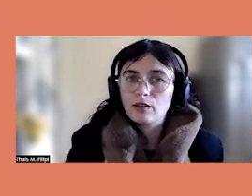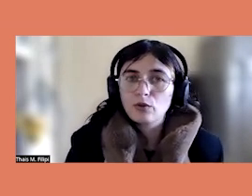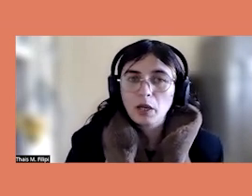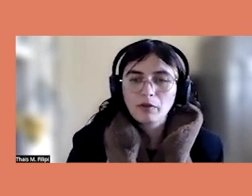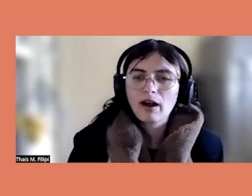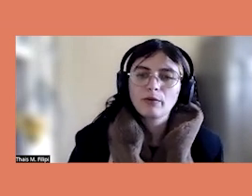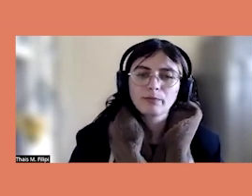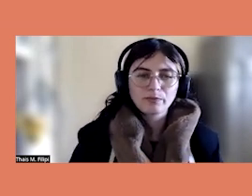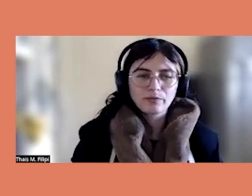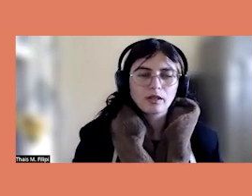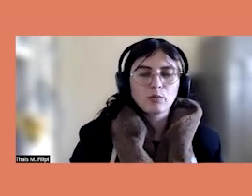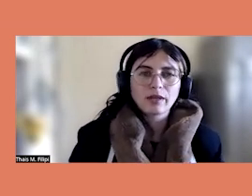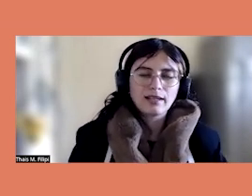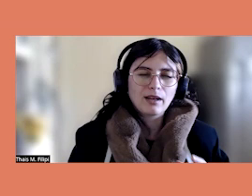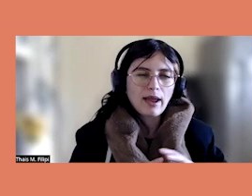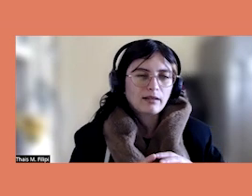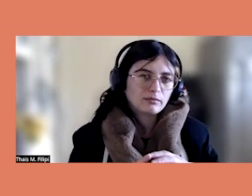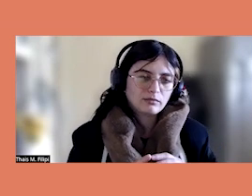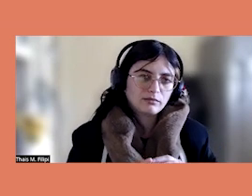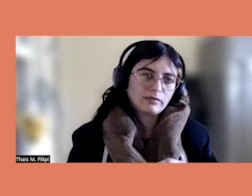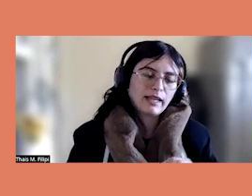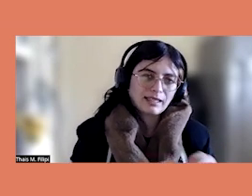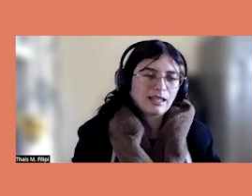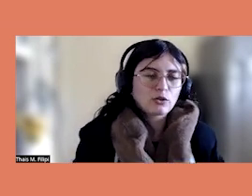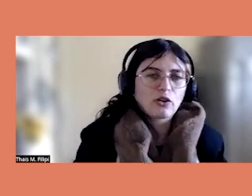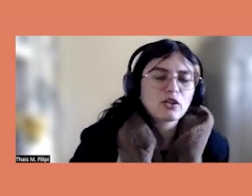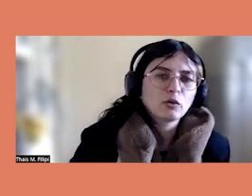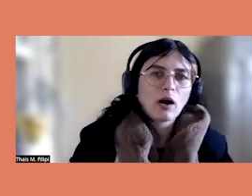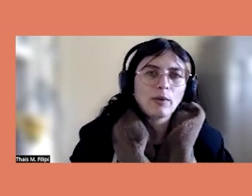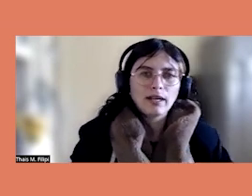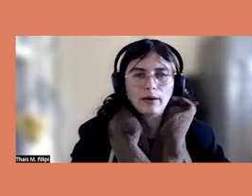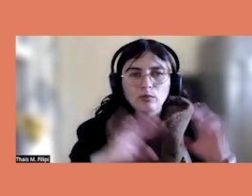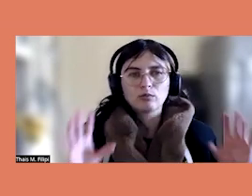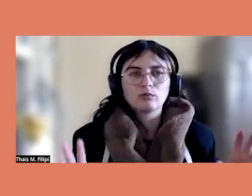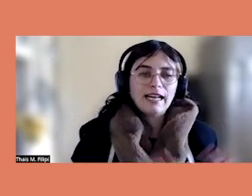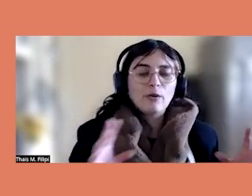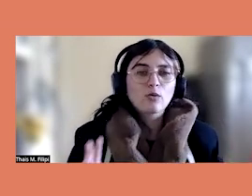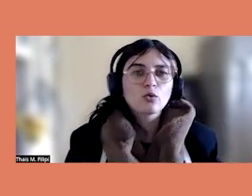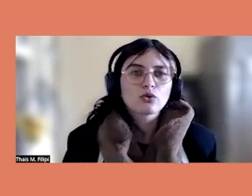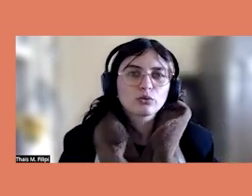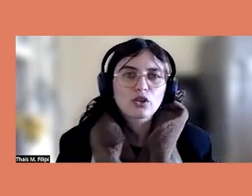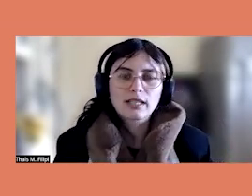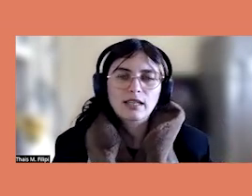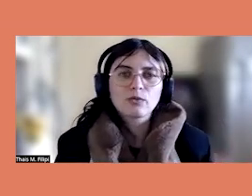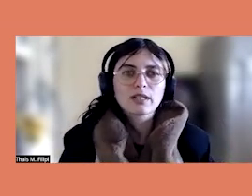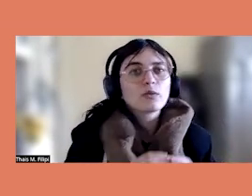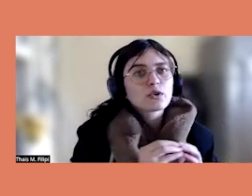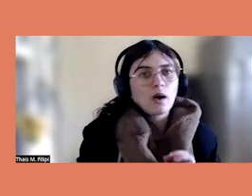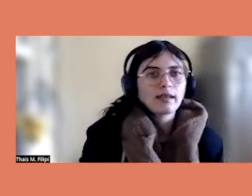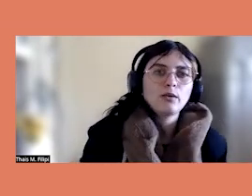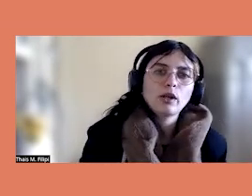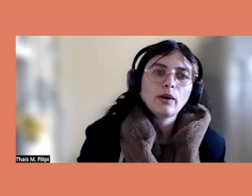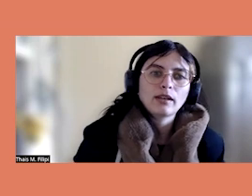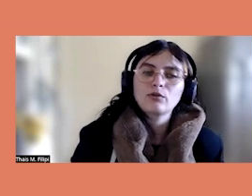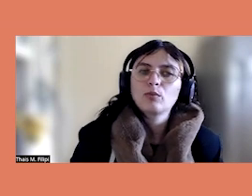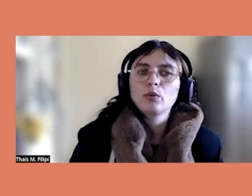é o arquivo shapefile. Porque ele não é, né, tratado de forma individual, ele é um conjunto de arquivos e não só